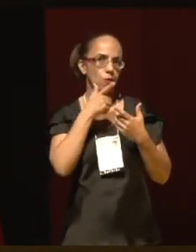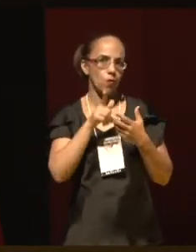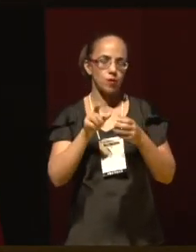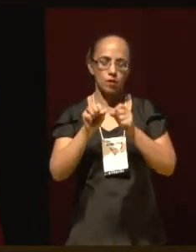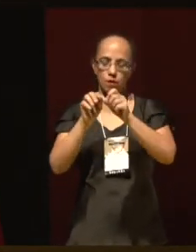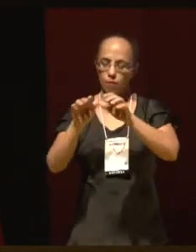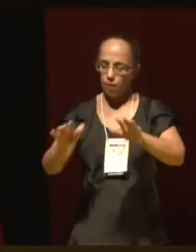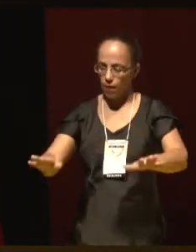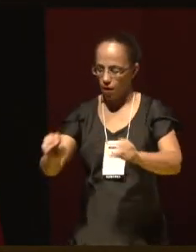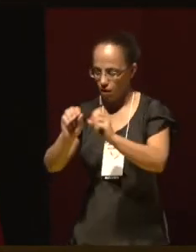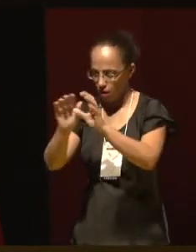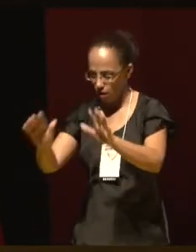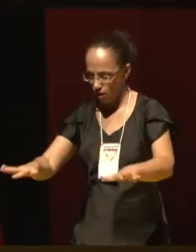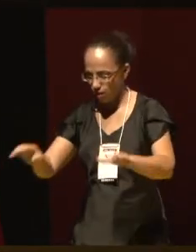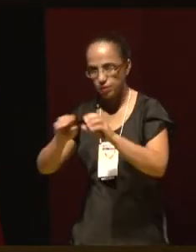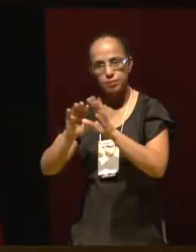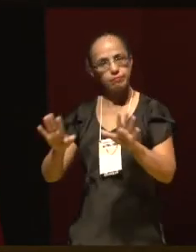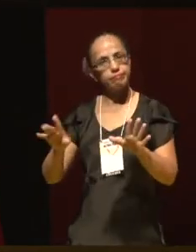a água fluídica